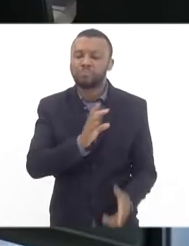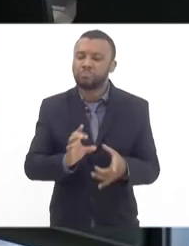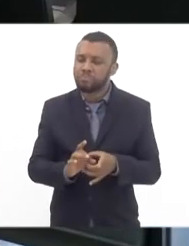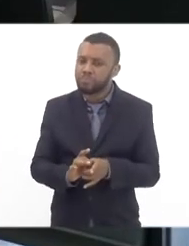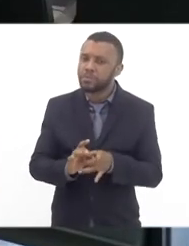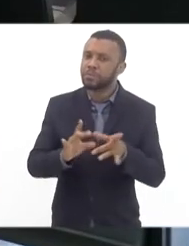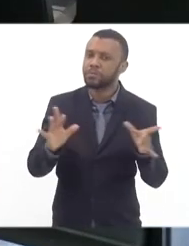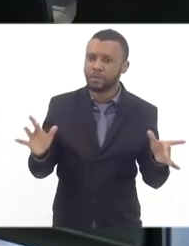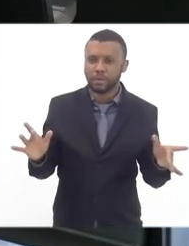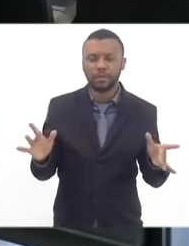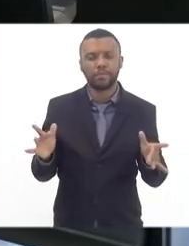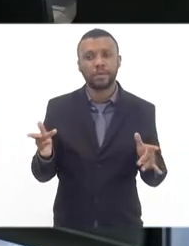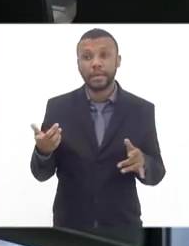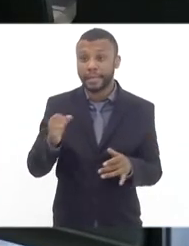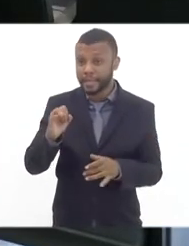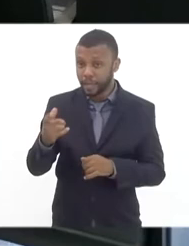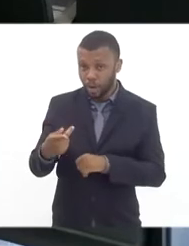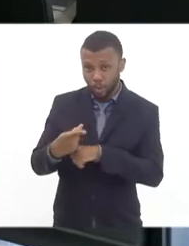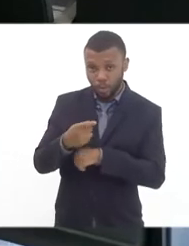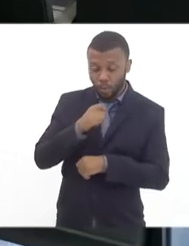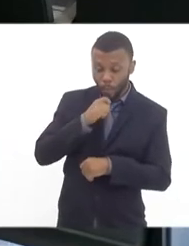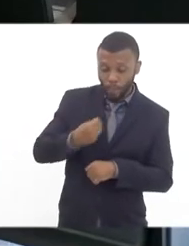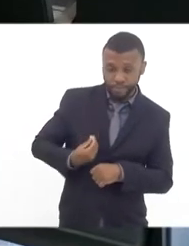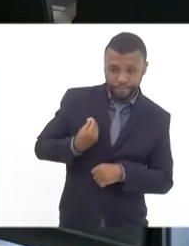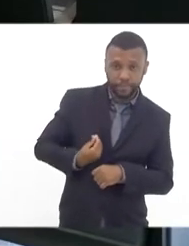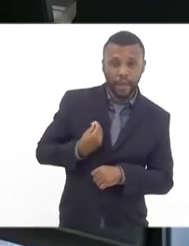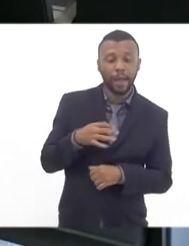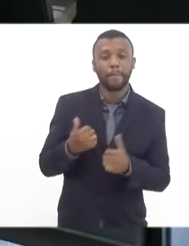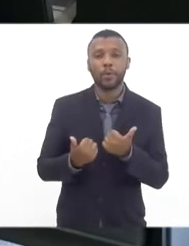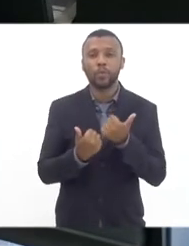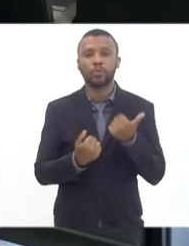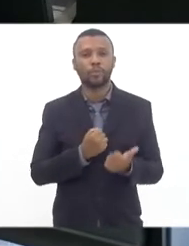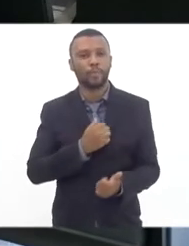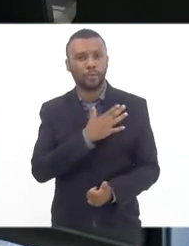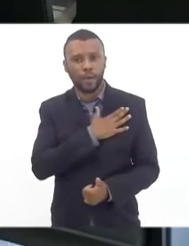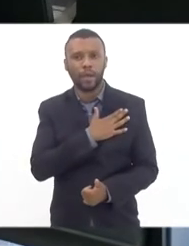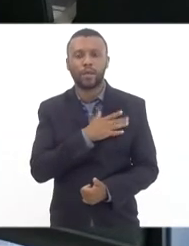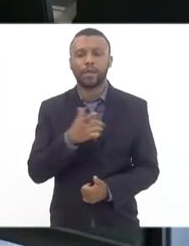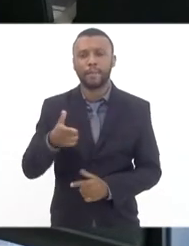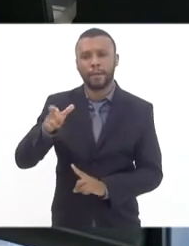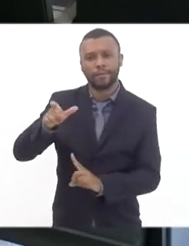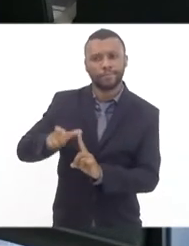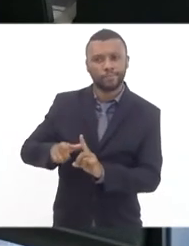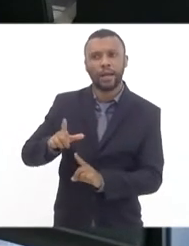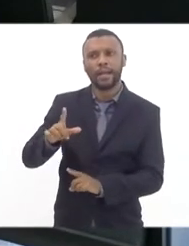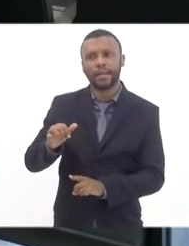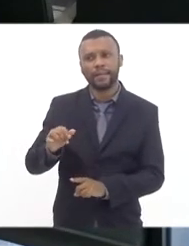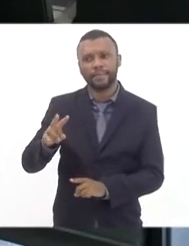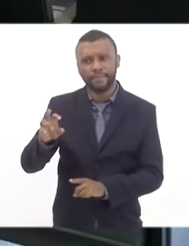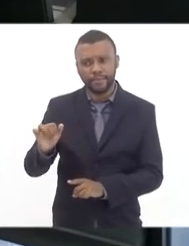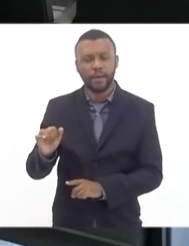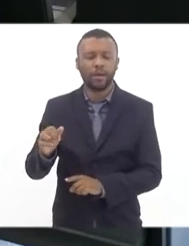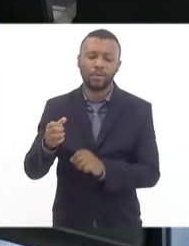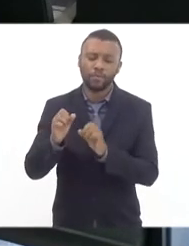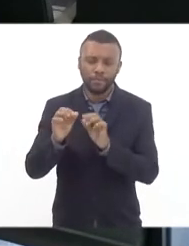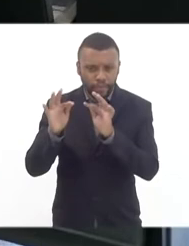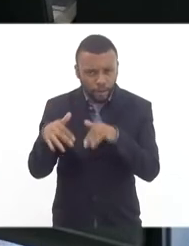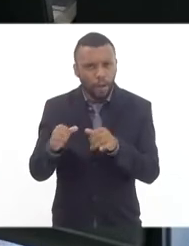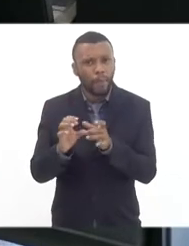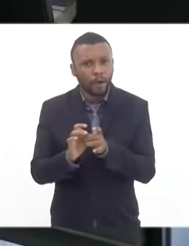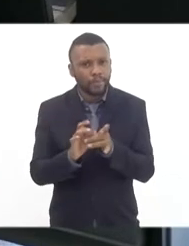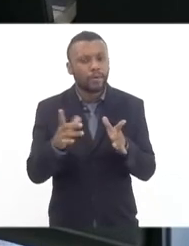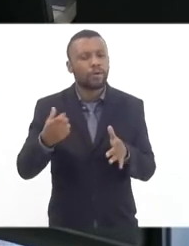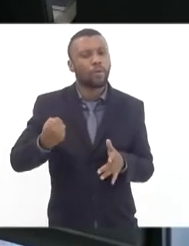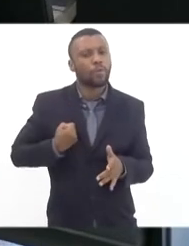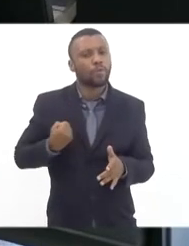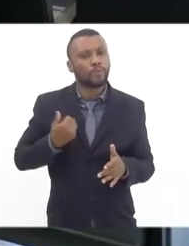abertas. Eu não estando, meu subcomandante vai estar sempre lá, a minha oficial de relações públicas, Lívia, está aqui na frente, no final ela vai disponibilizar um